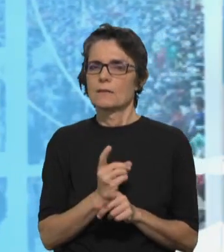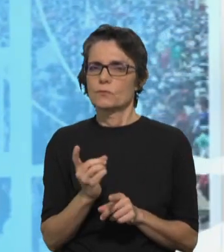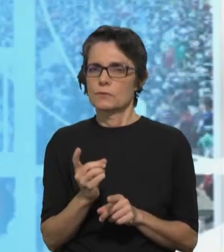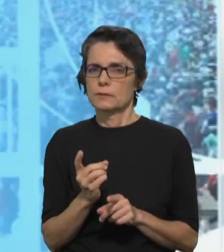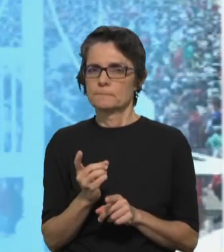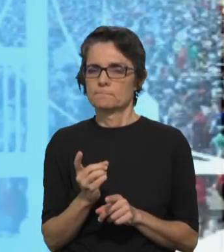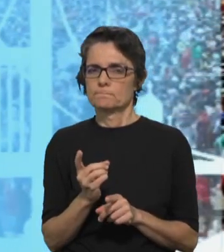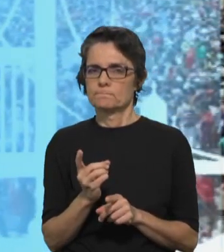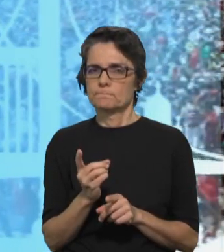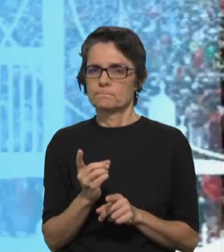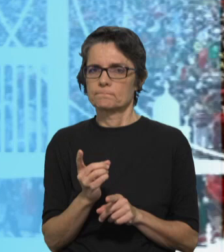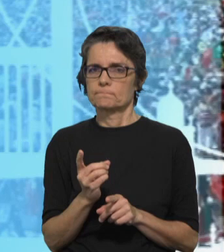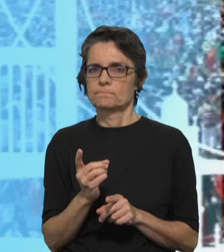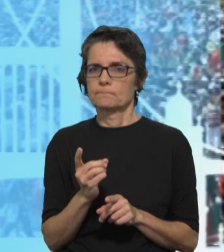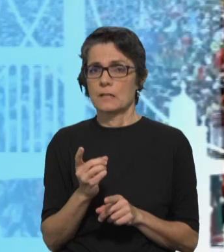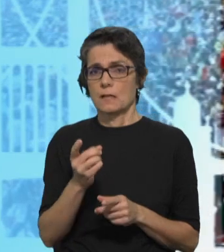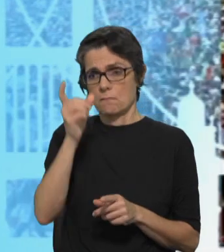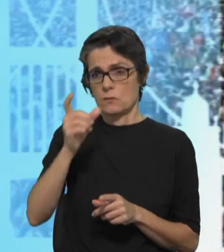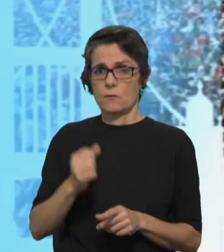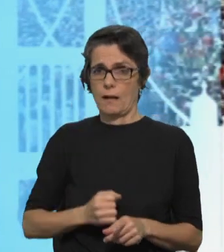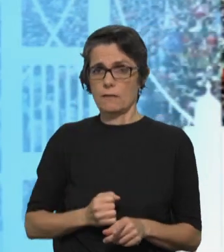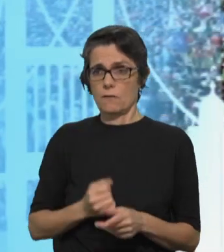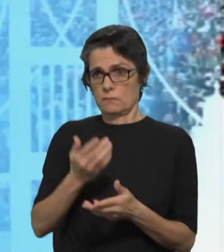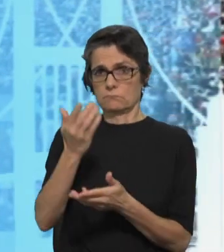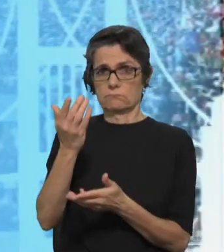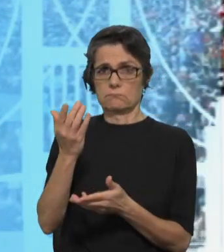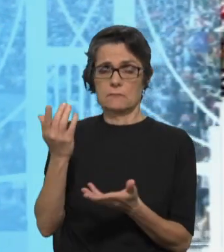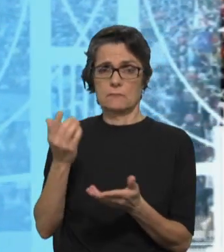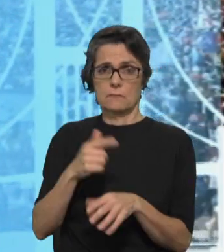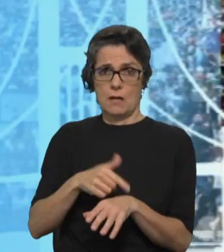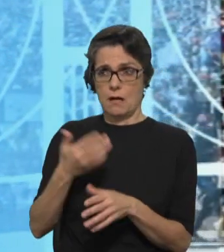E houve católicos que estiveram